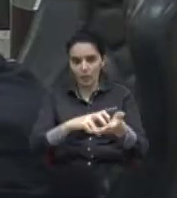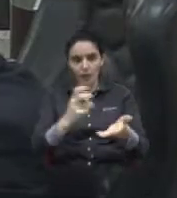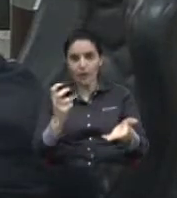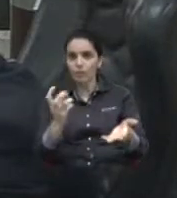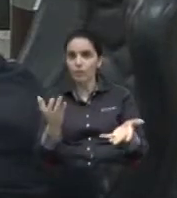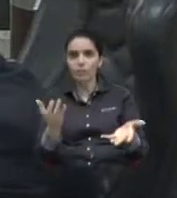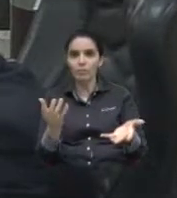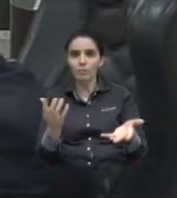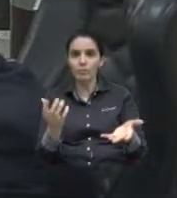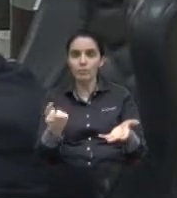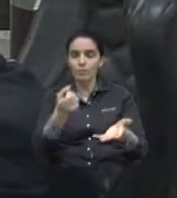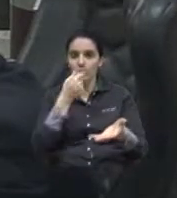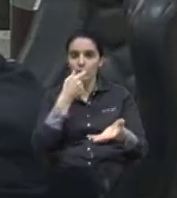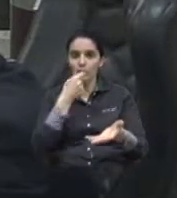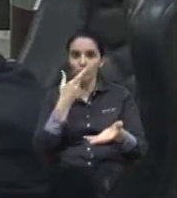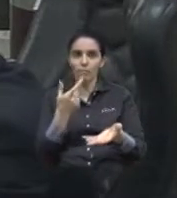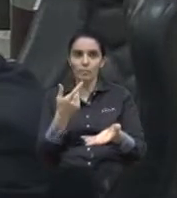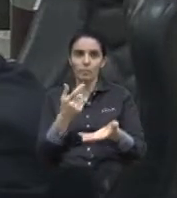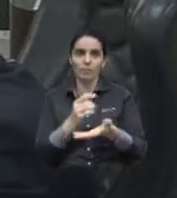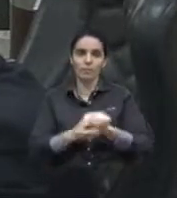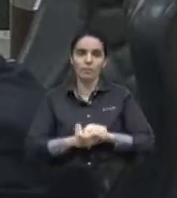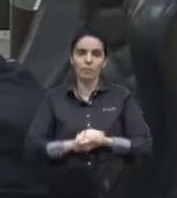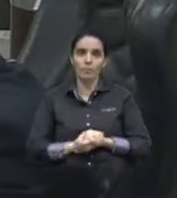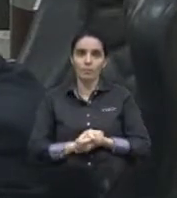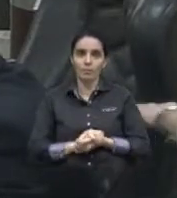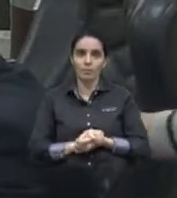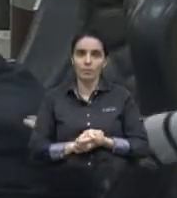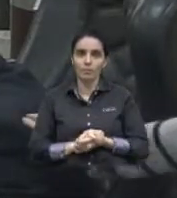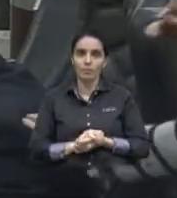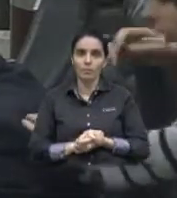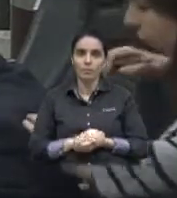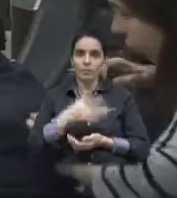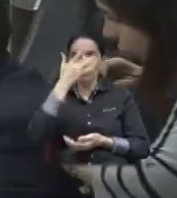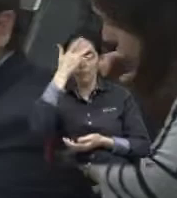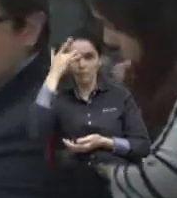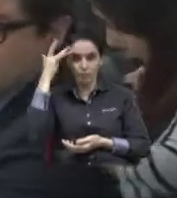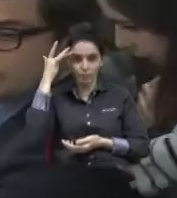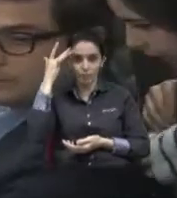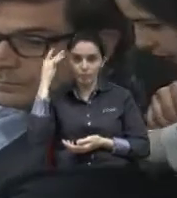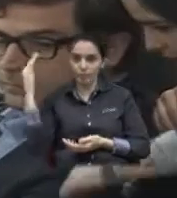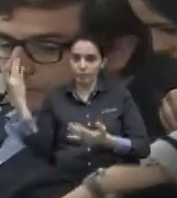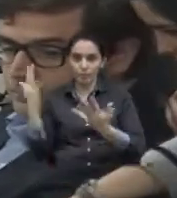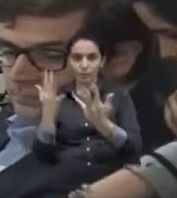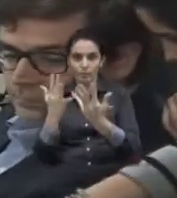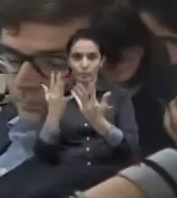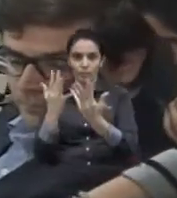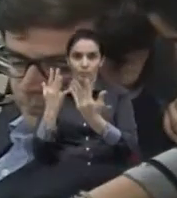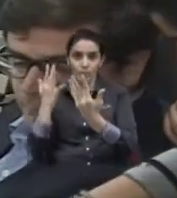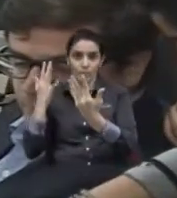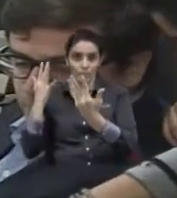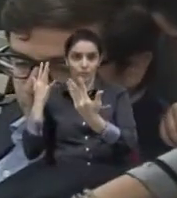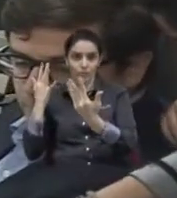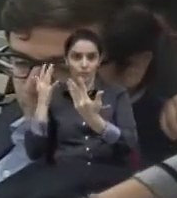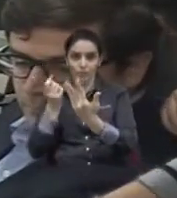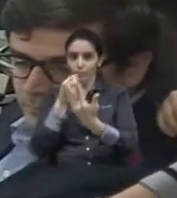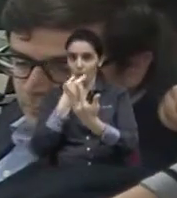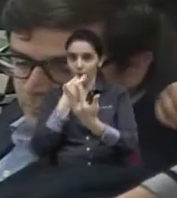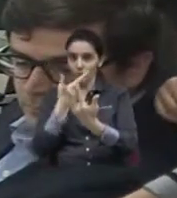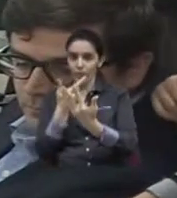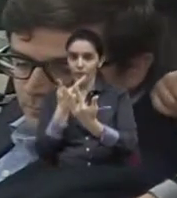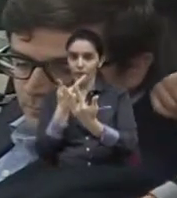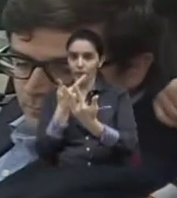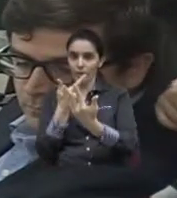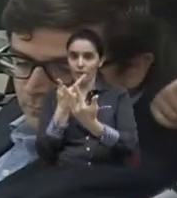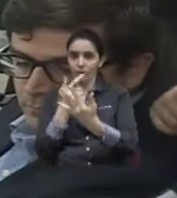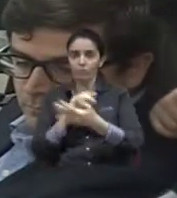eles ultrapassa as 2 horas. Né, até essa pessoa ser atendida na dispensação de medicações. Então, assim, a